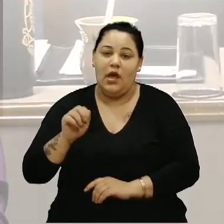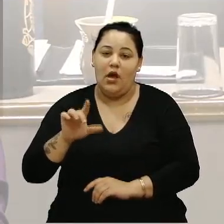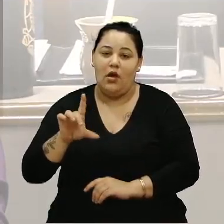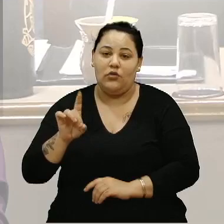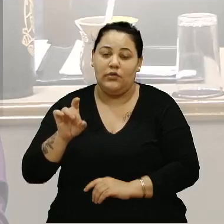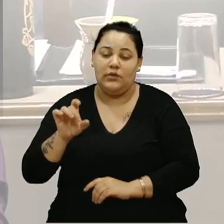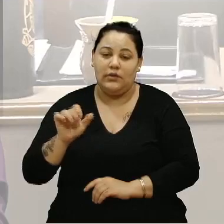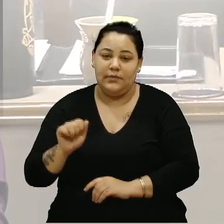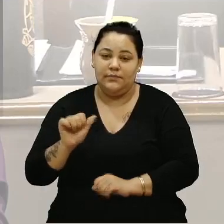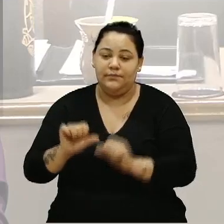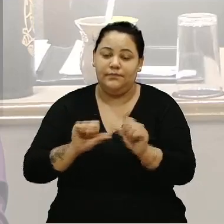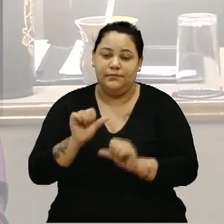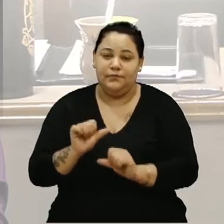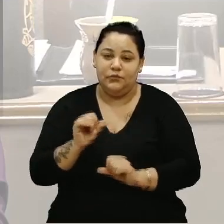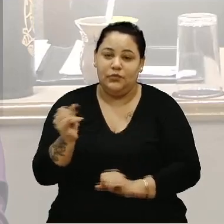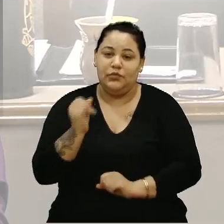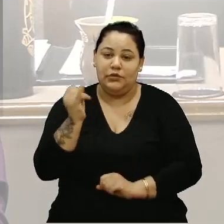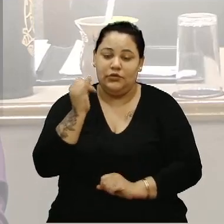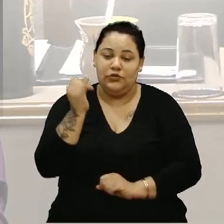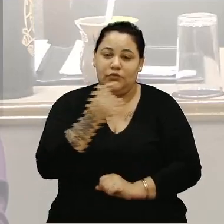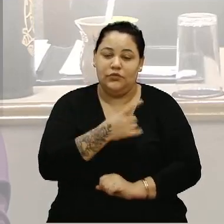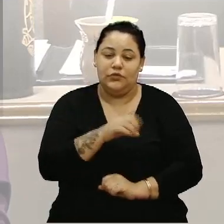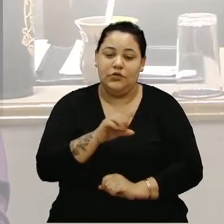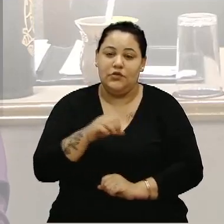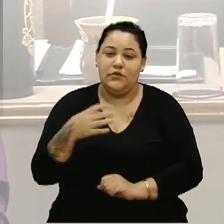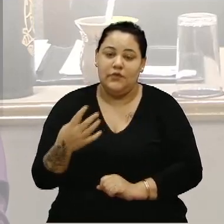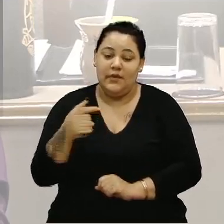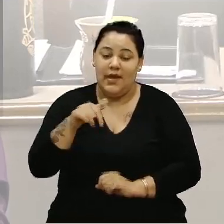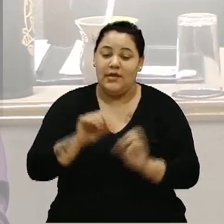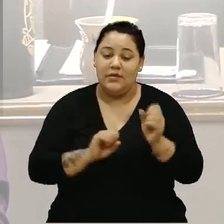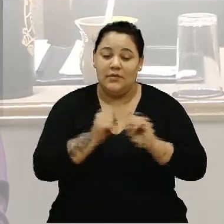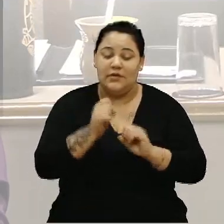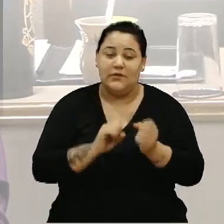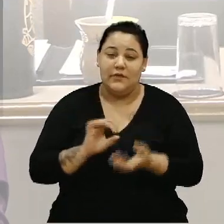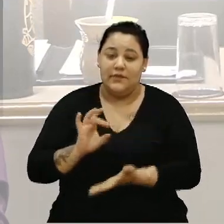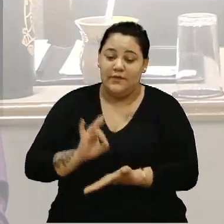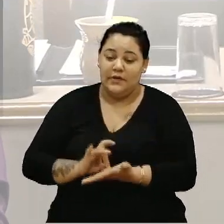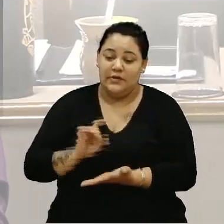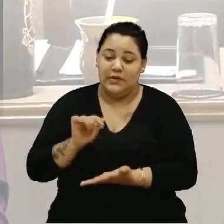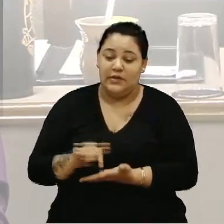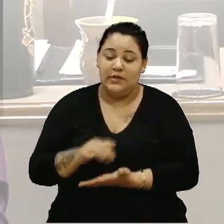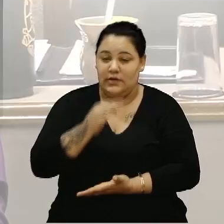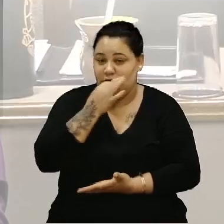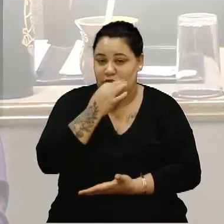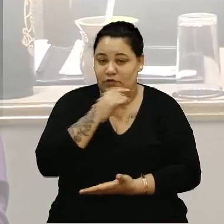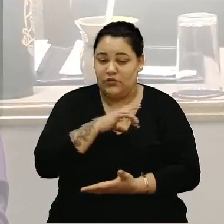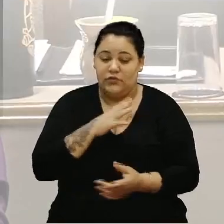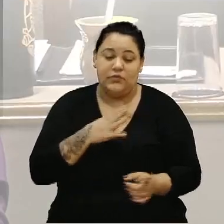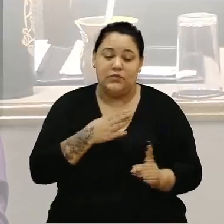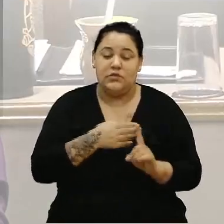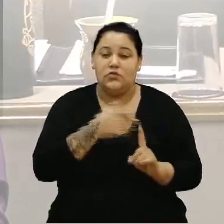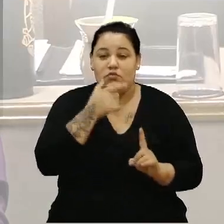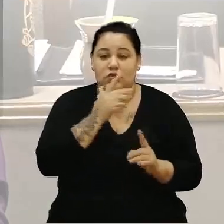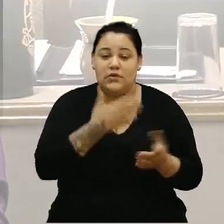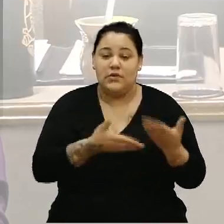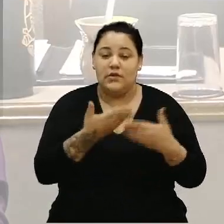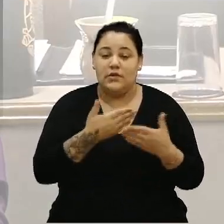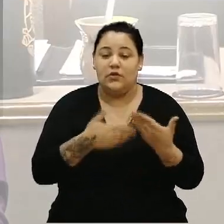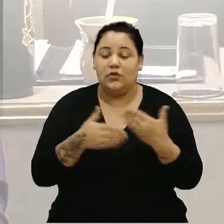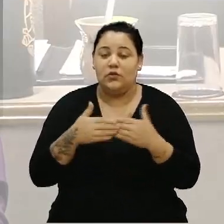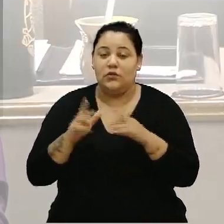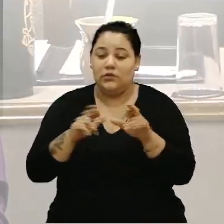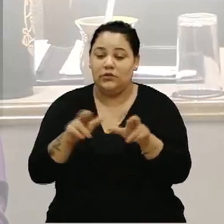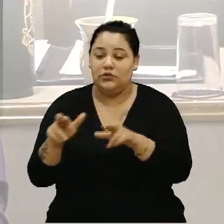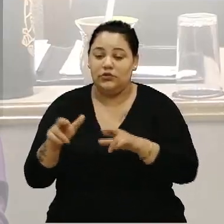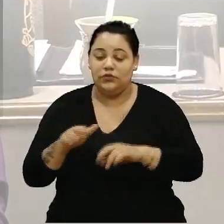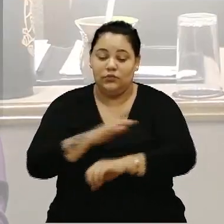a distribuidora de bebidas Menon foi estabelecida em Caxias do Sul, com a missão de atender toda a região da Serra.